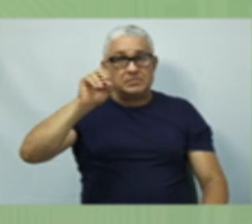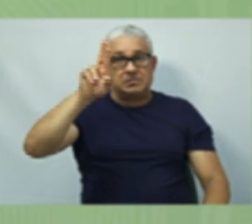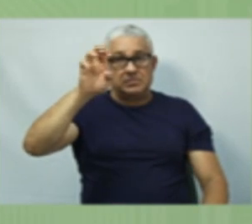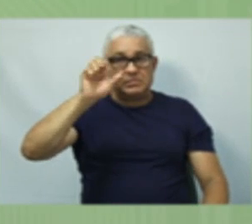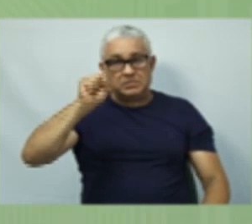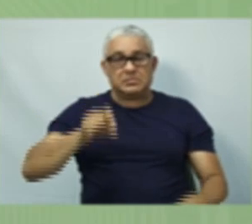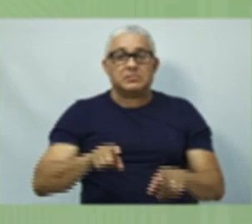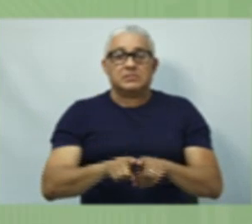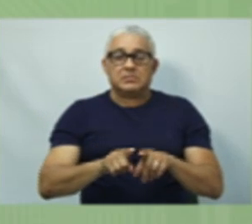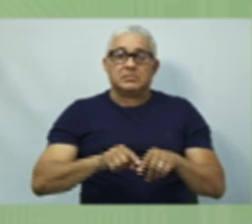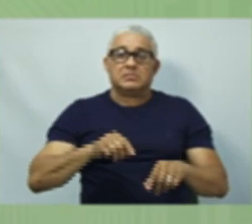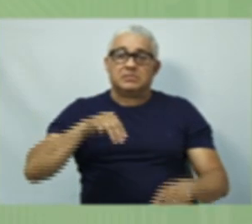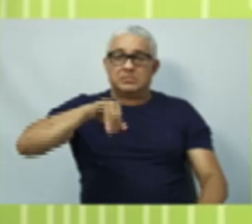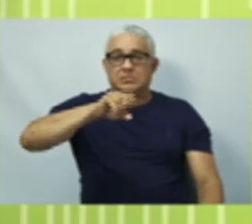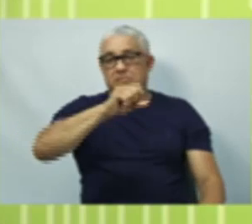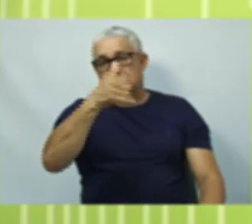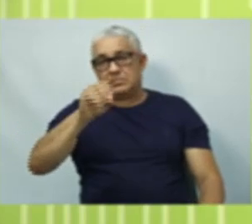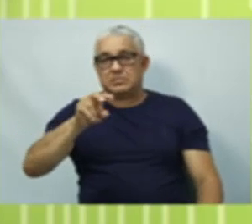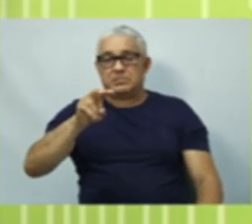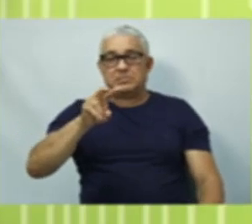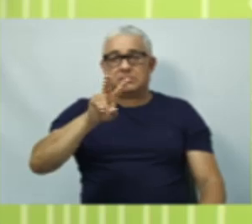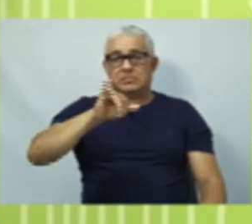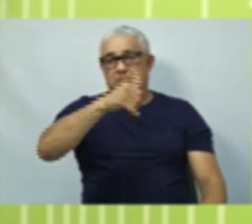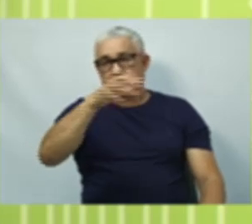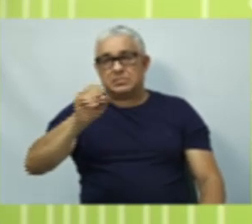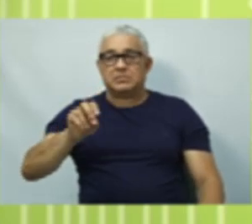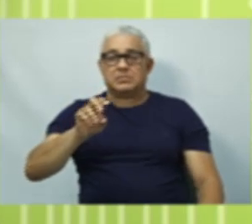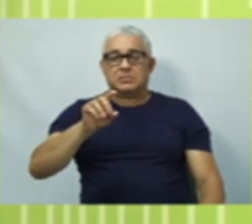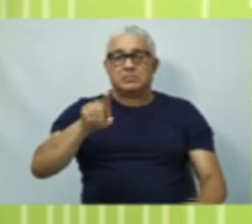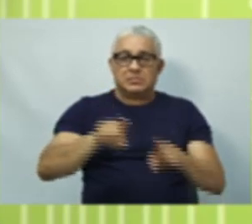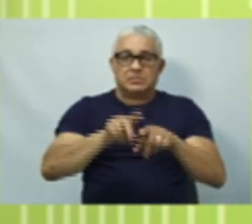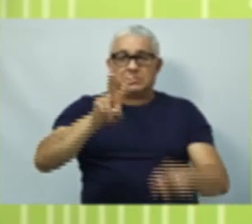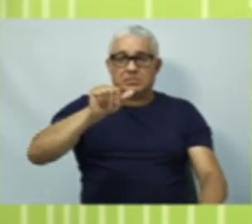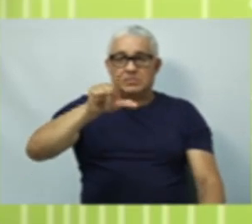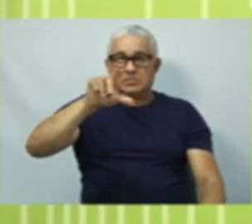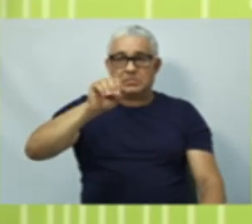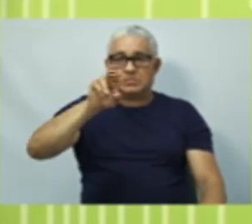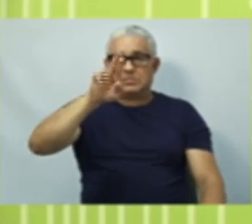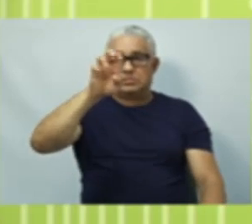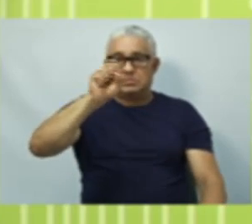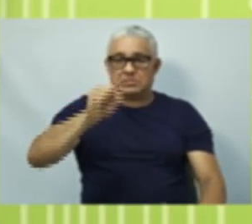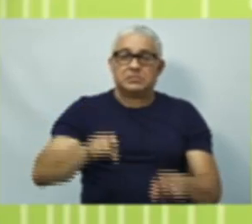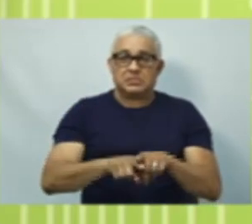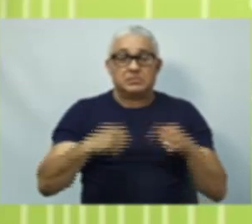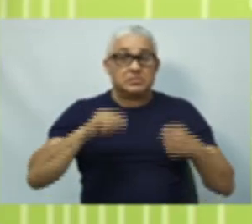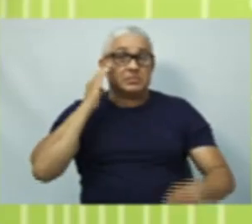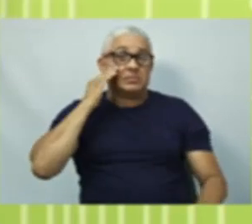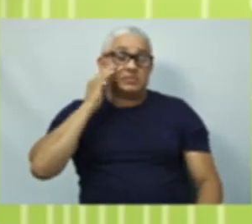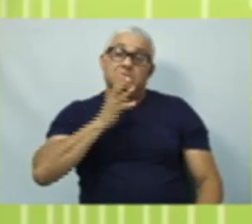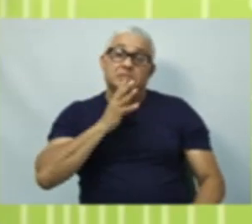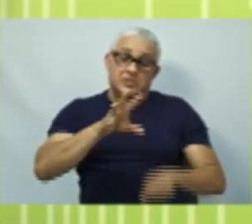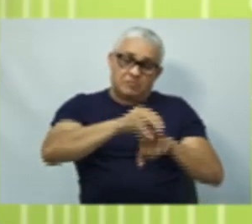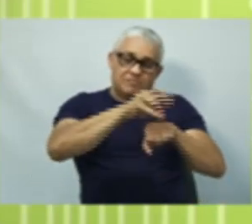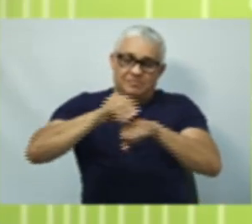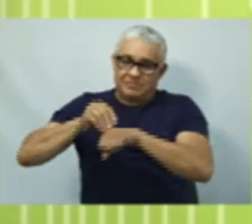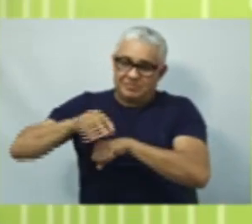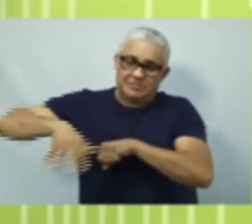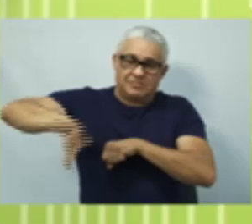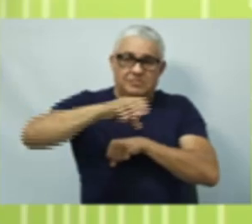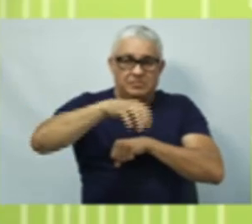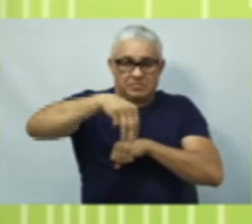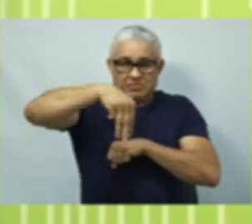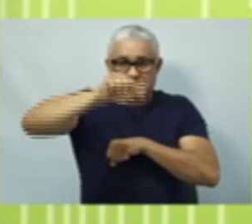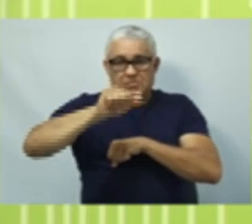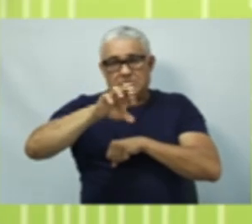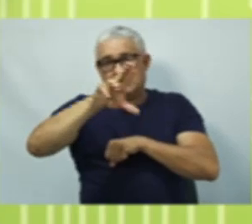aí sobre missão, visão e valores e também precisamos entender que para que eu conheça o meu macroambiente, para que eu